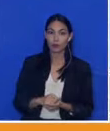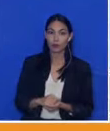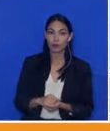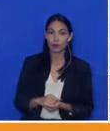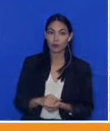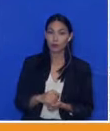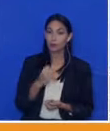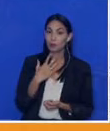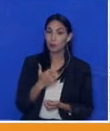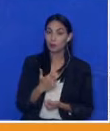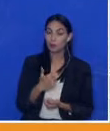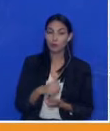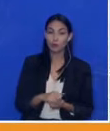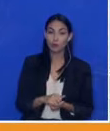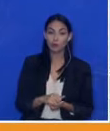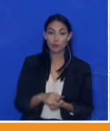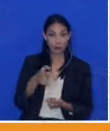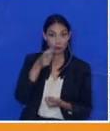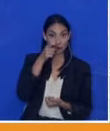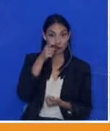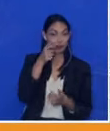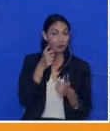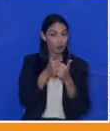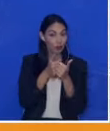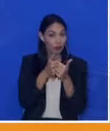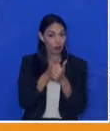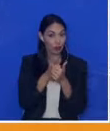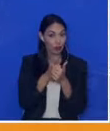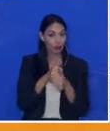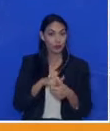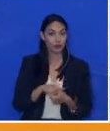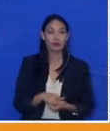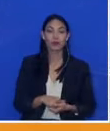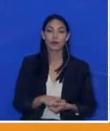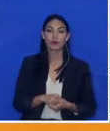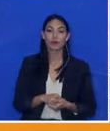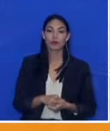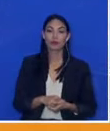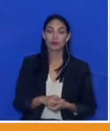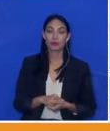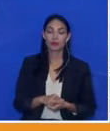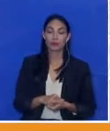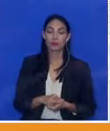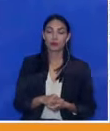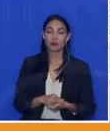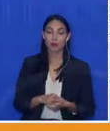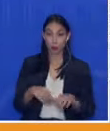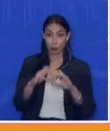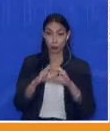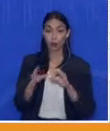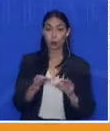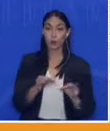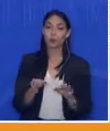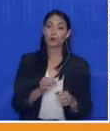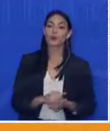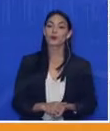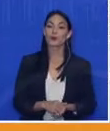4.610.658,44 reais. Muito bem, vamos acompanhar de perto? Então vamos lá, vamos começar. Bolas